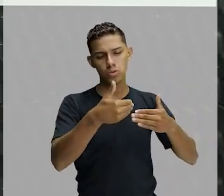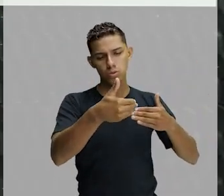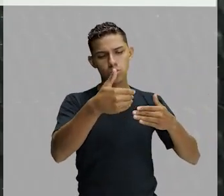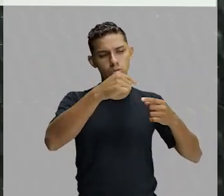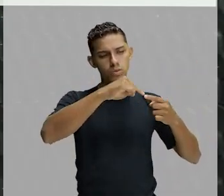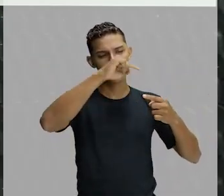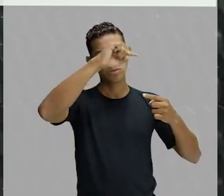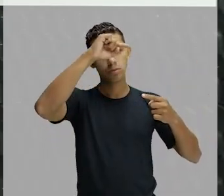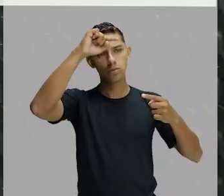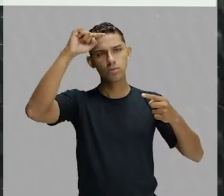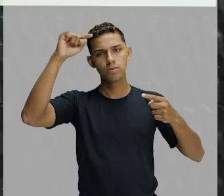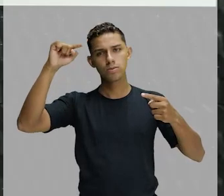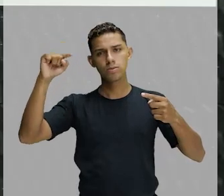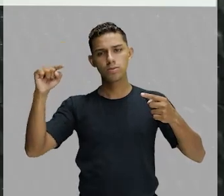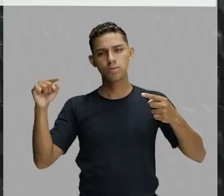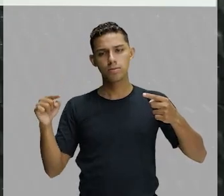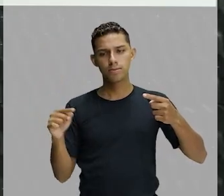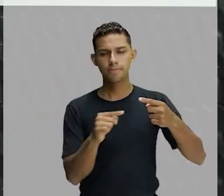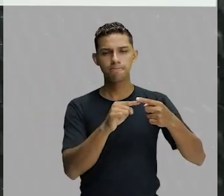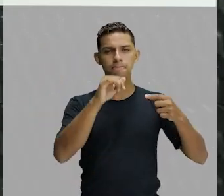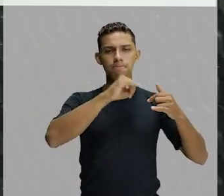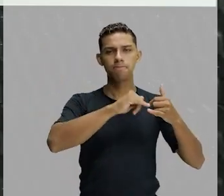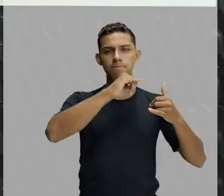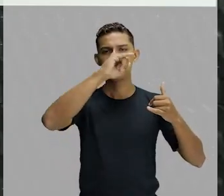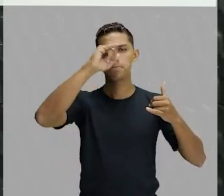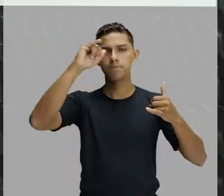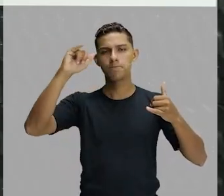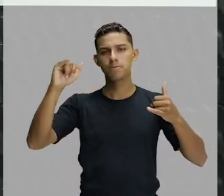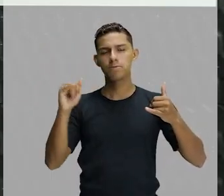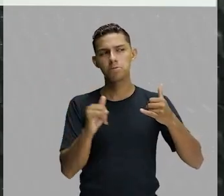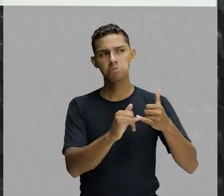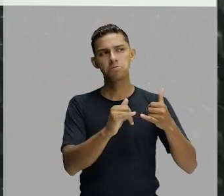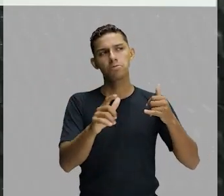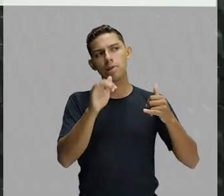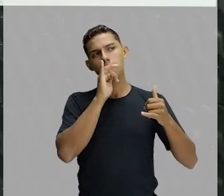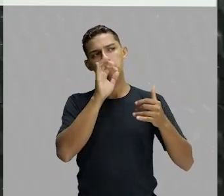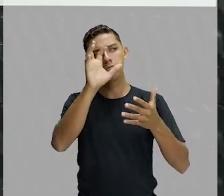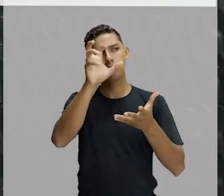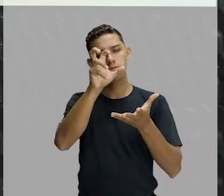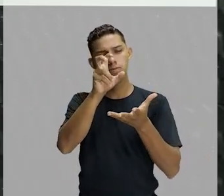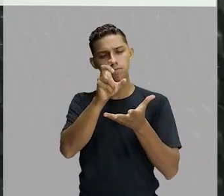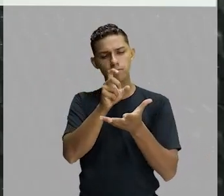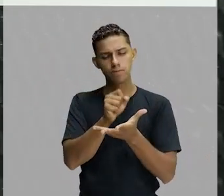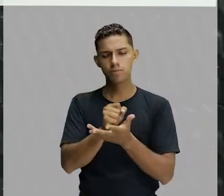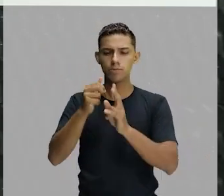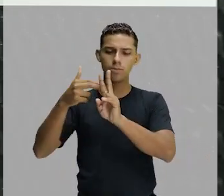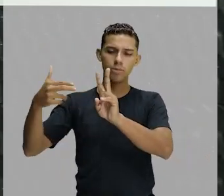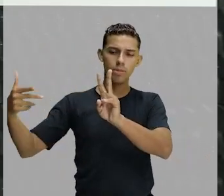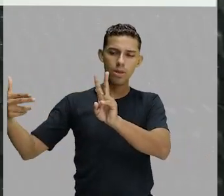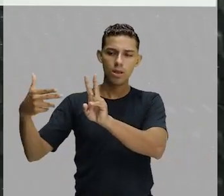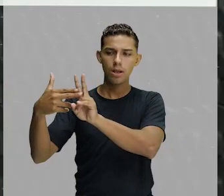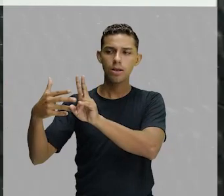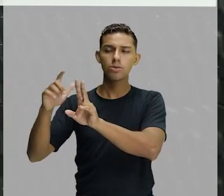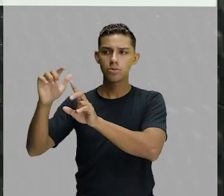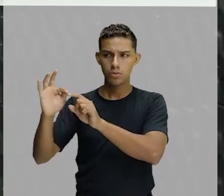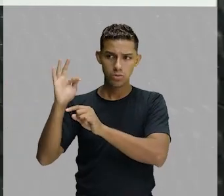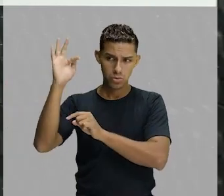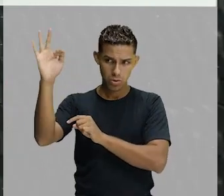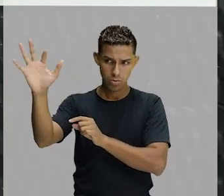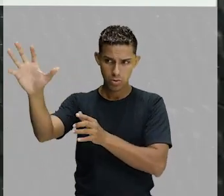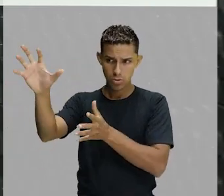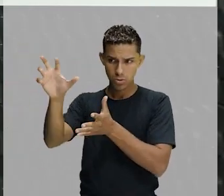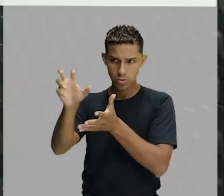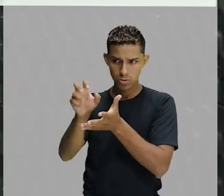que numa plantação, você está ali cultivando vegetais e um dia você vai retirar esses